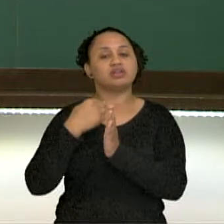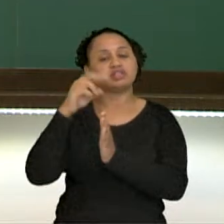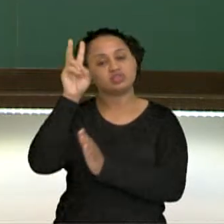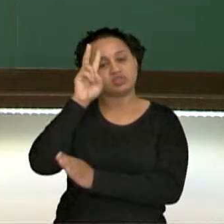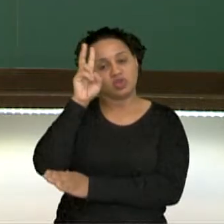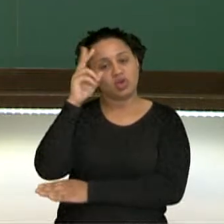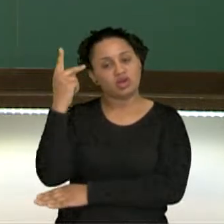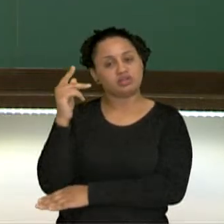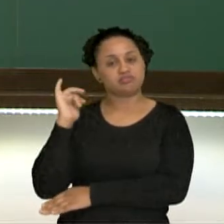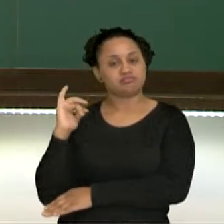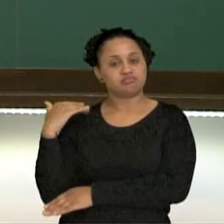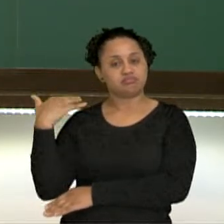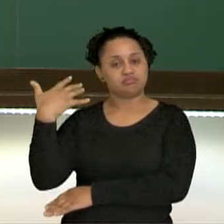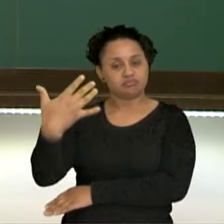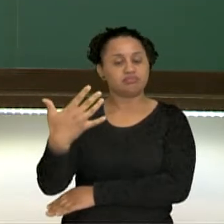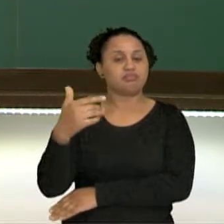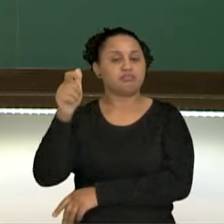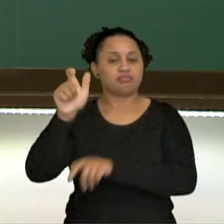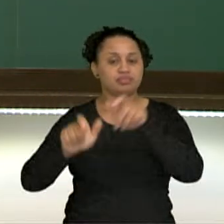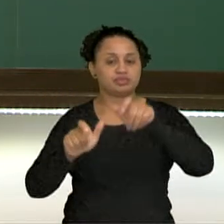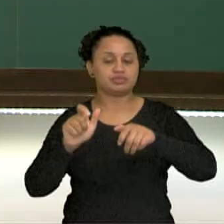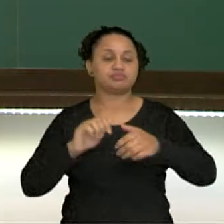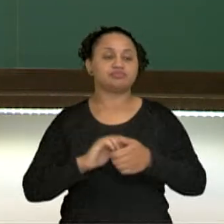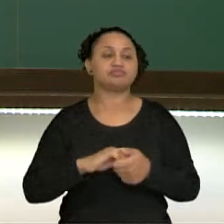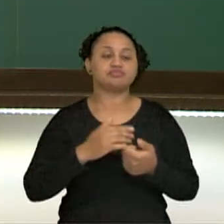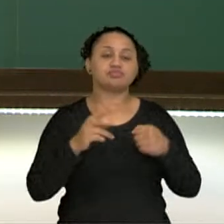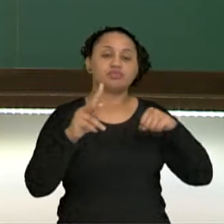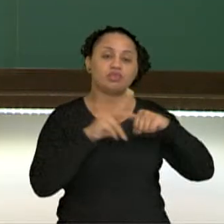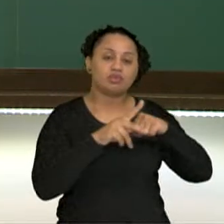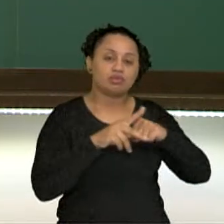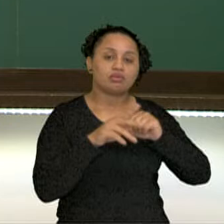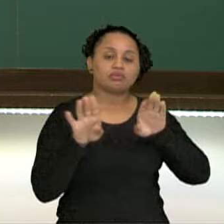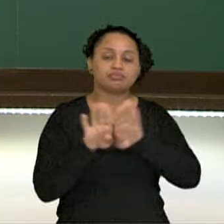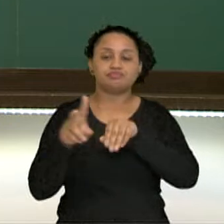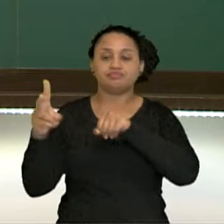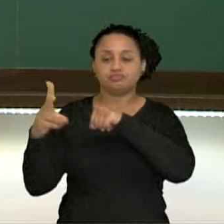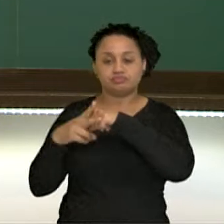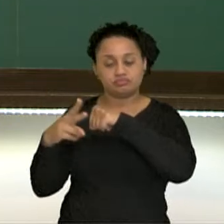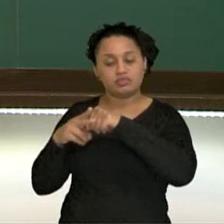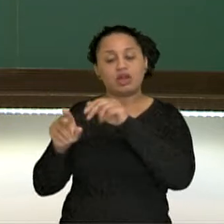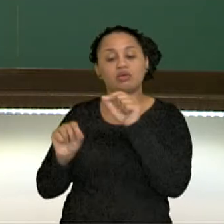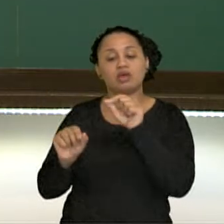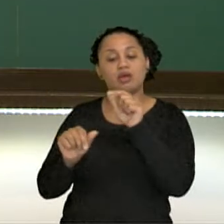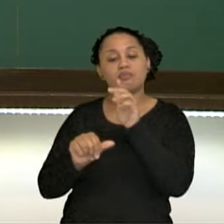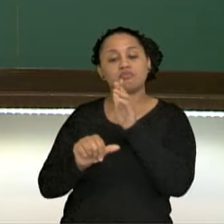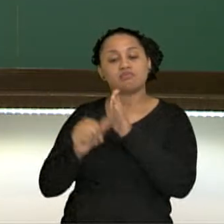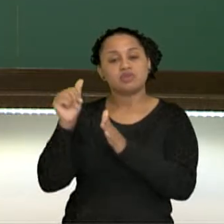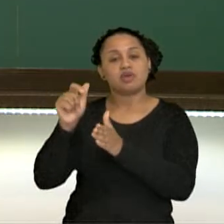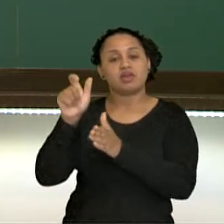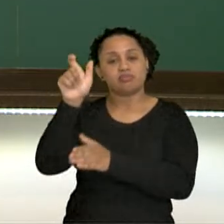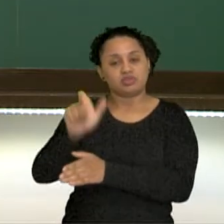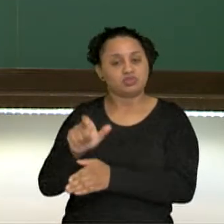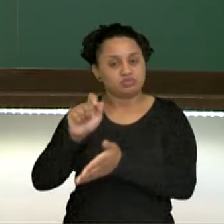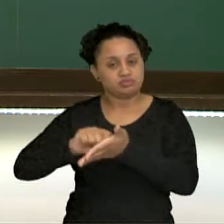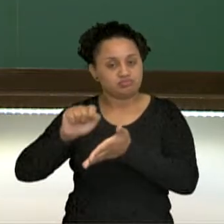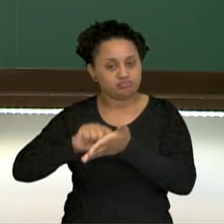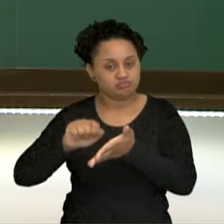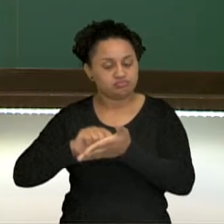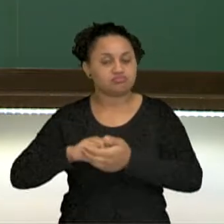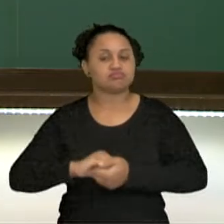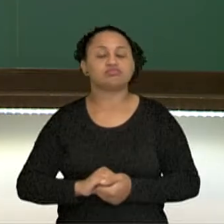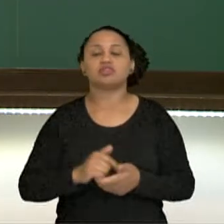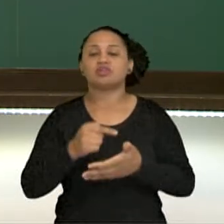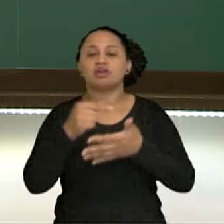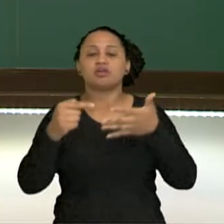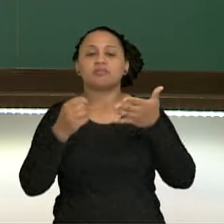ok? Então, também os pronomes, os verbos são empregados em primeira pessoa. E os elementos básicos na narrativa,